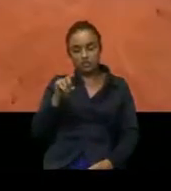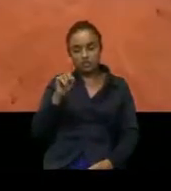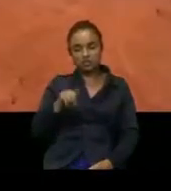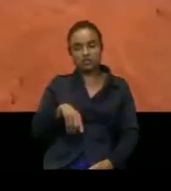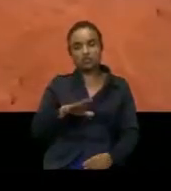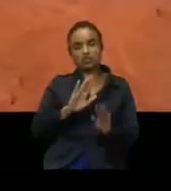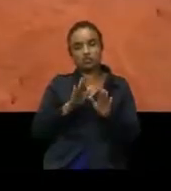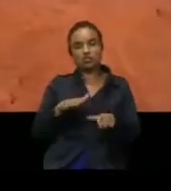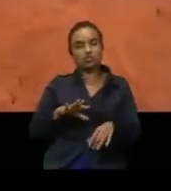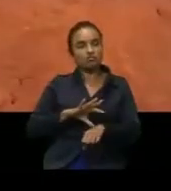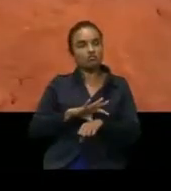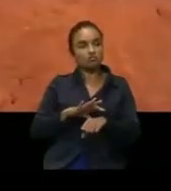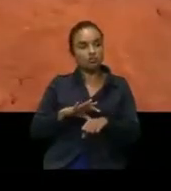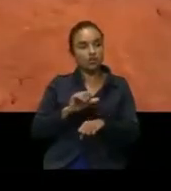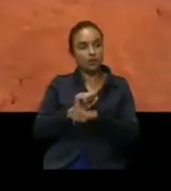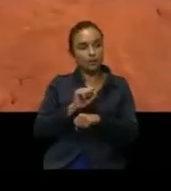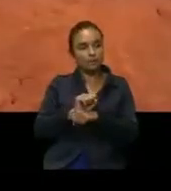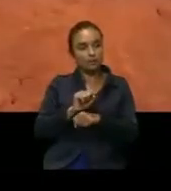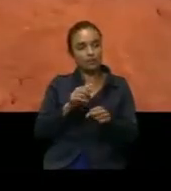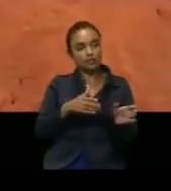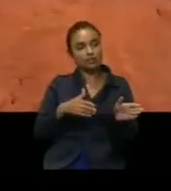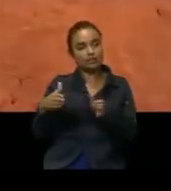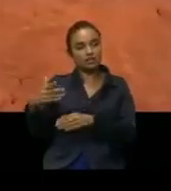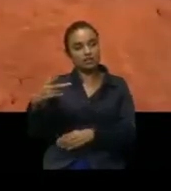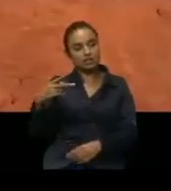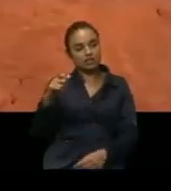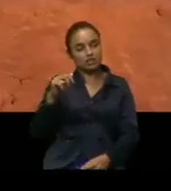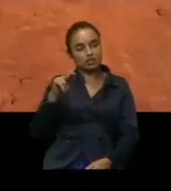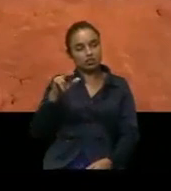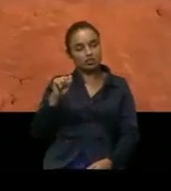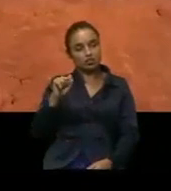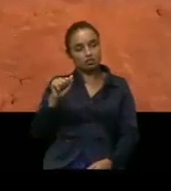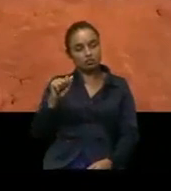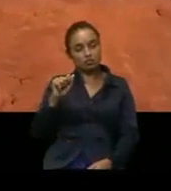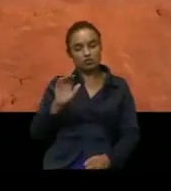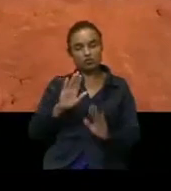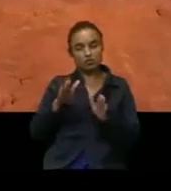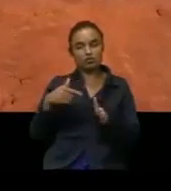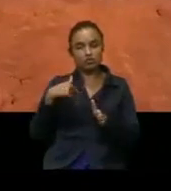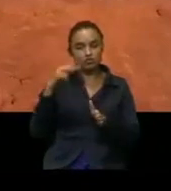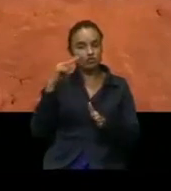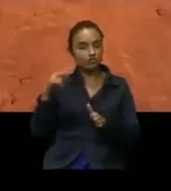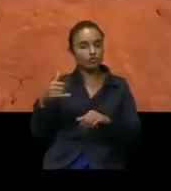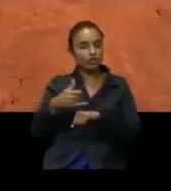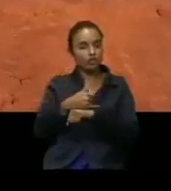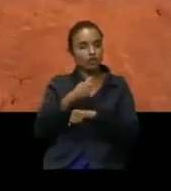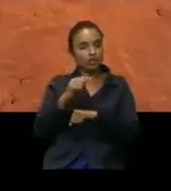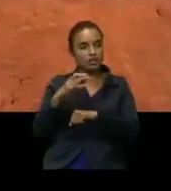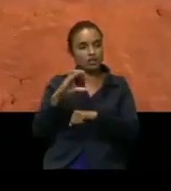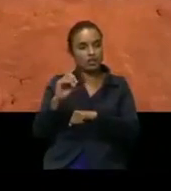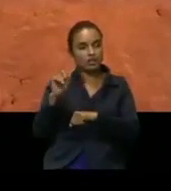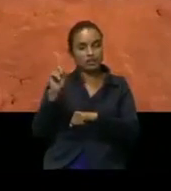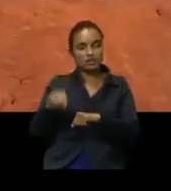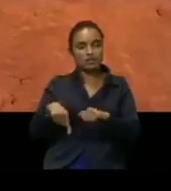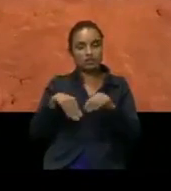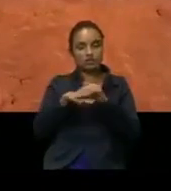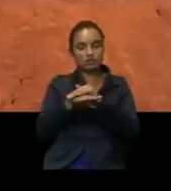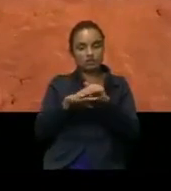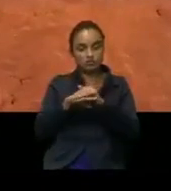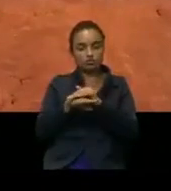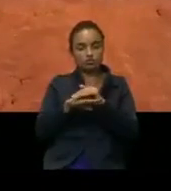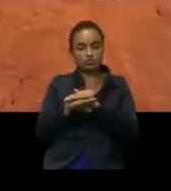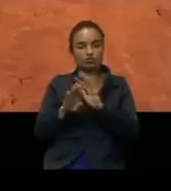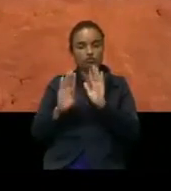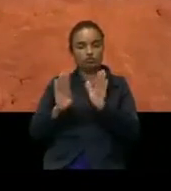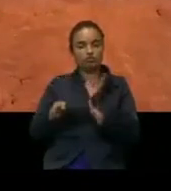Pausa um pouquinho. Ali no canto, na parede, a gente vê o aço disposto, né? Armazenado, já dobrado